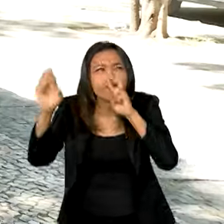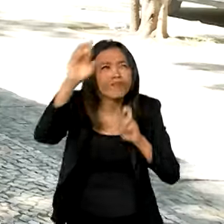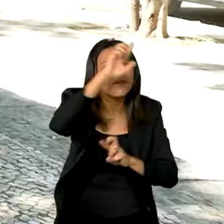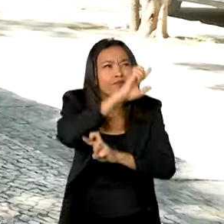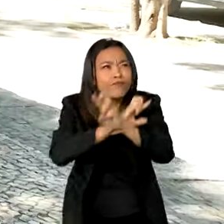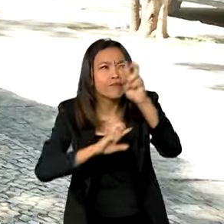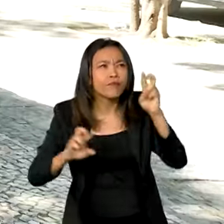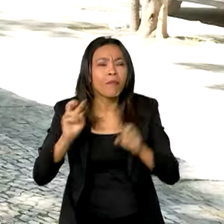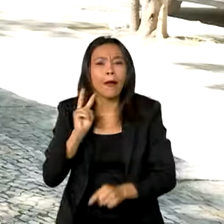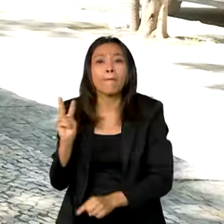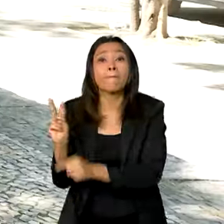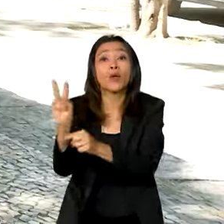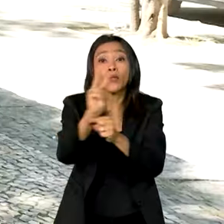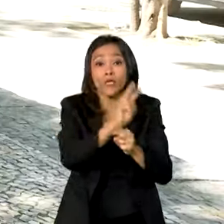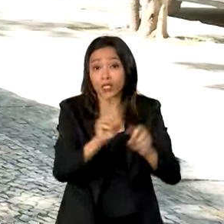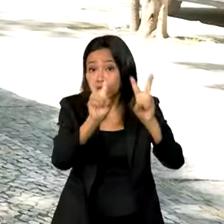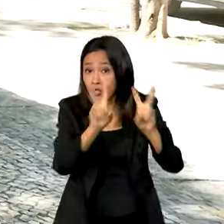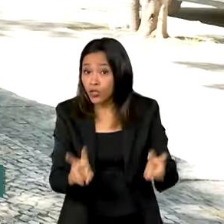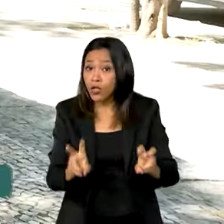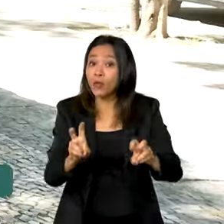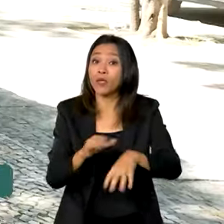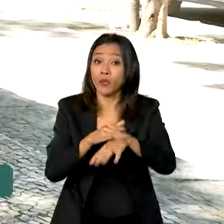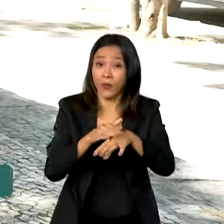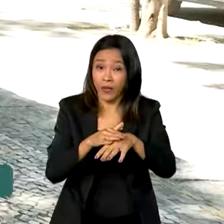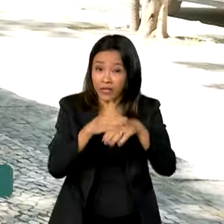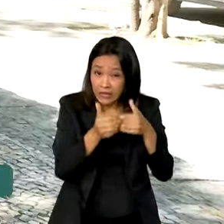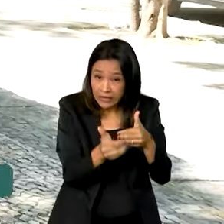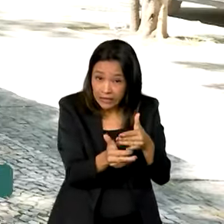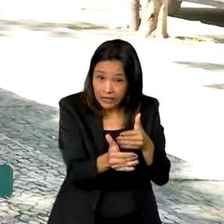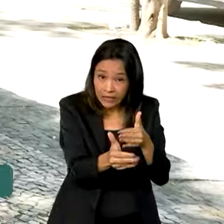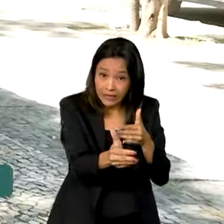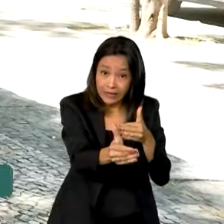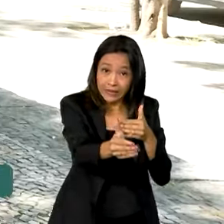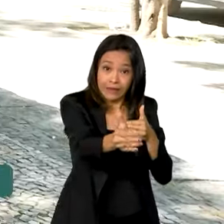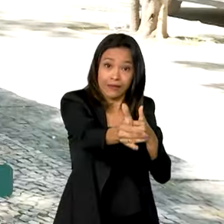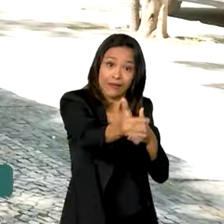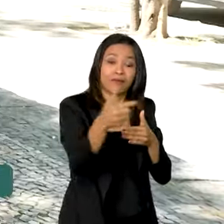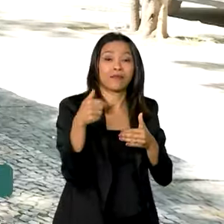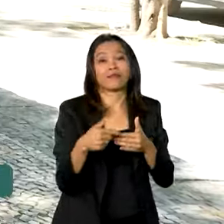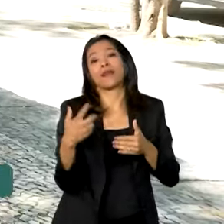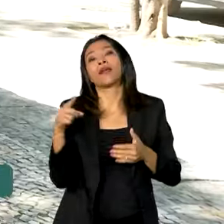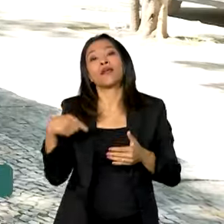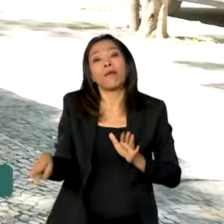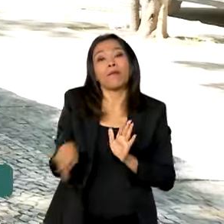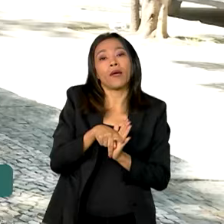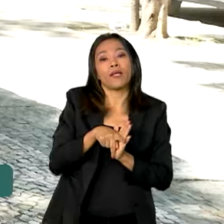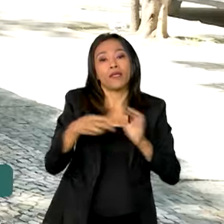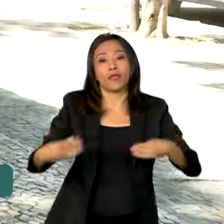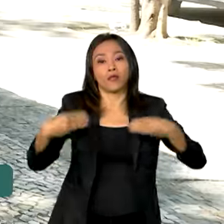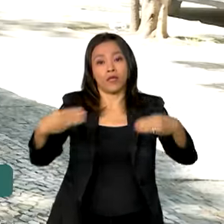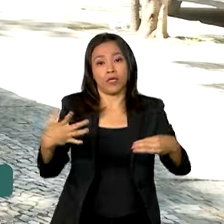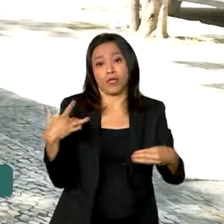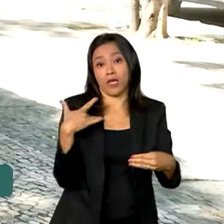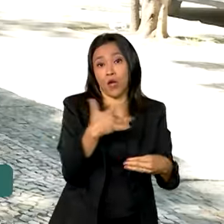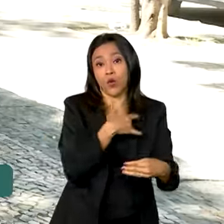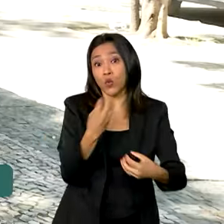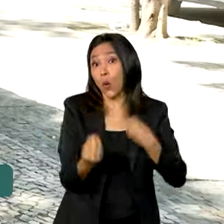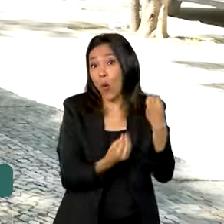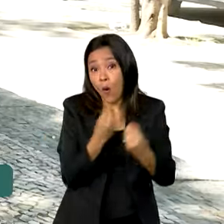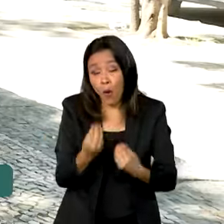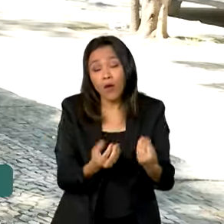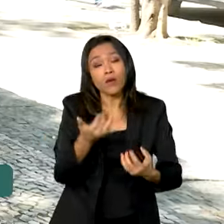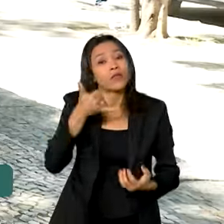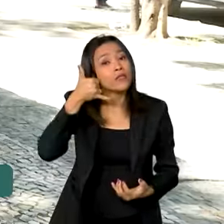Risco e Proteção para Doenças Crônicas por Inquérito Telefônico, a Vigitel, do Ministério da Saúde. O contato pode ser por